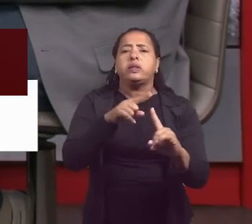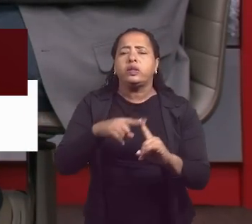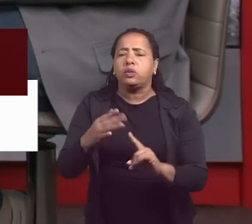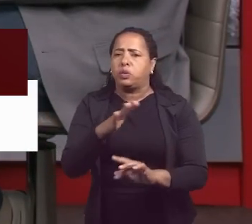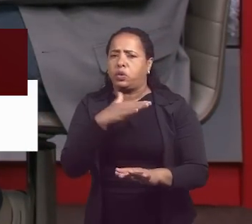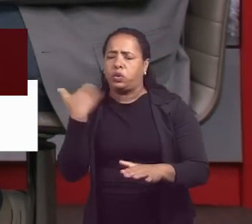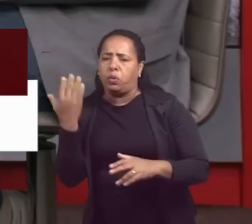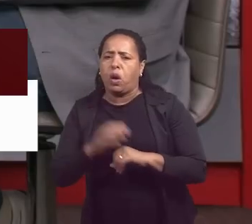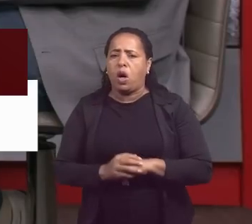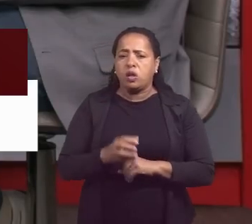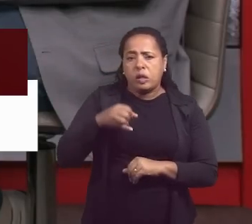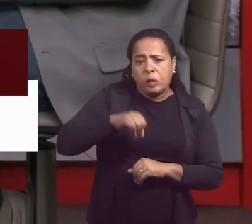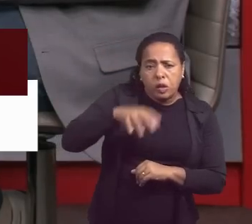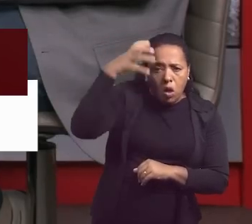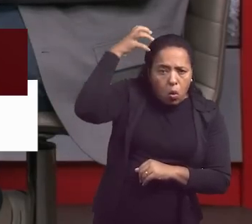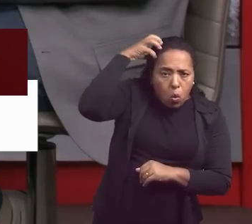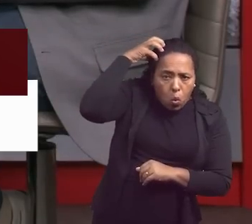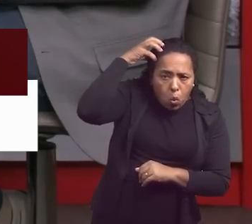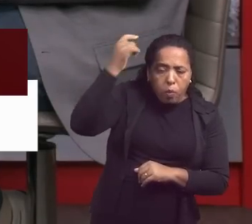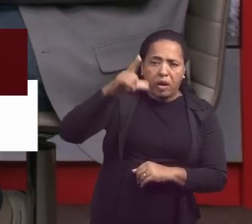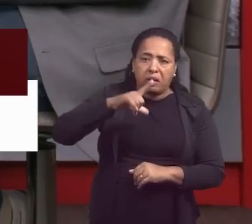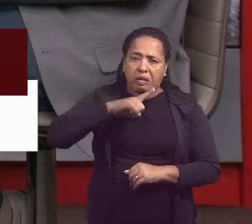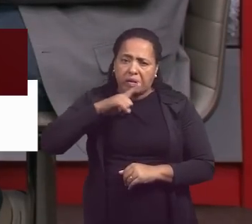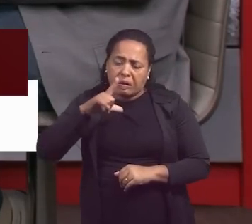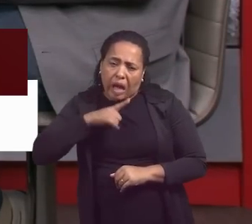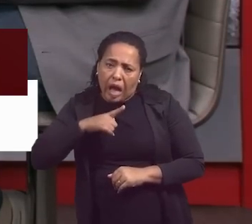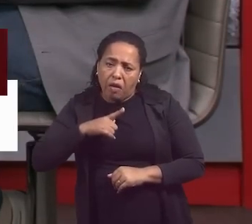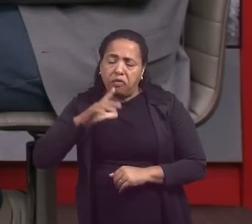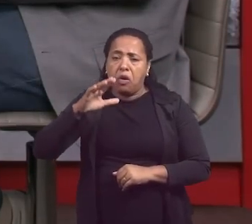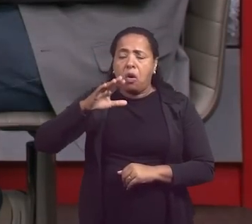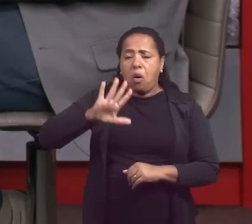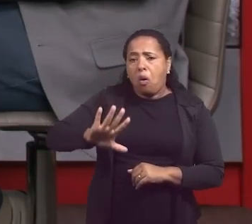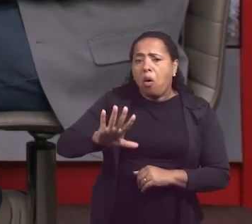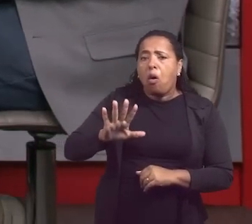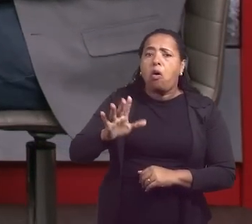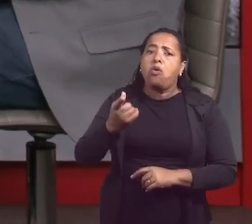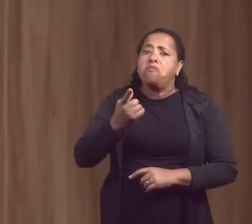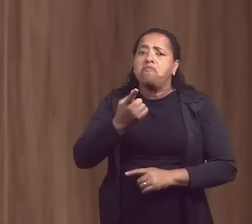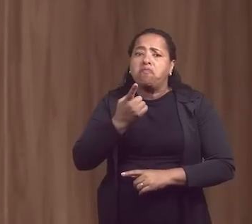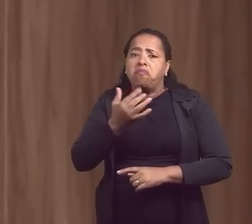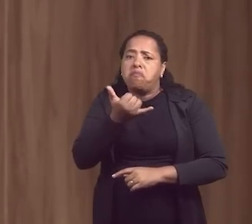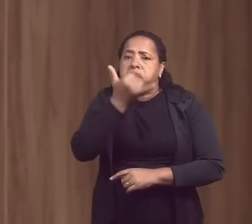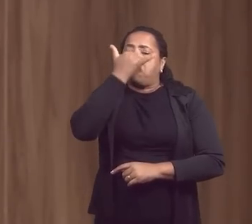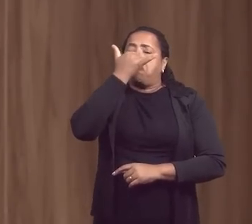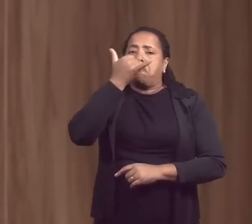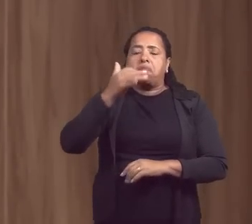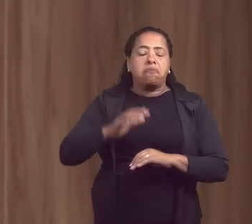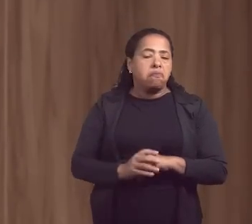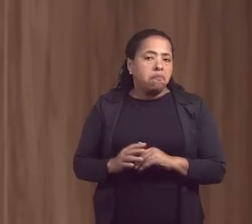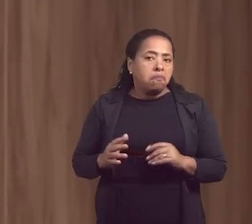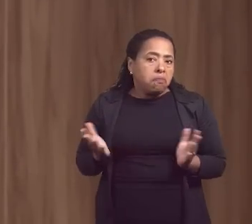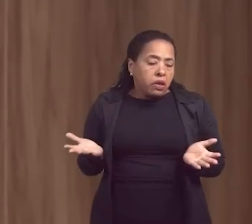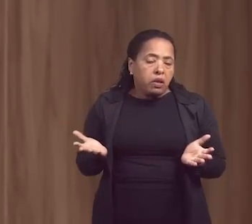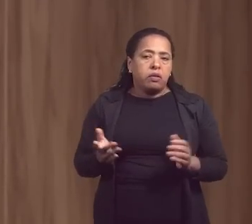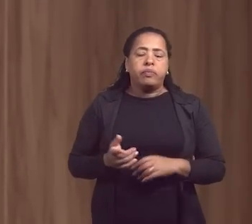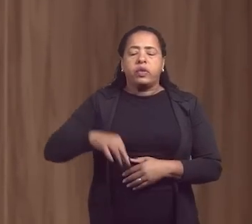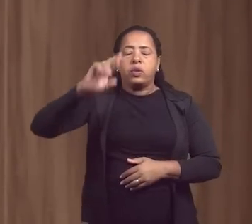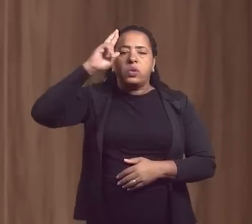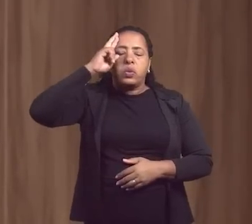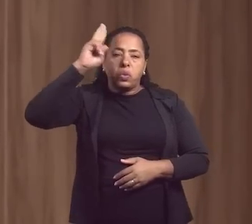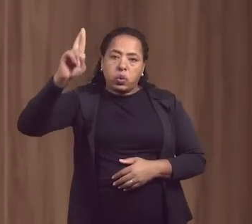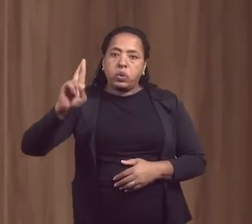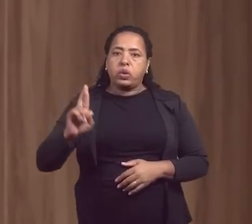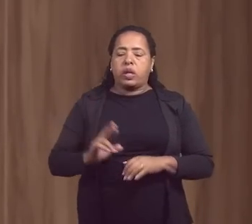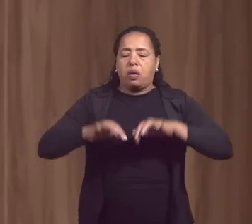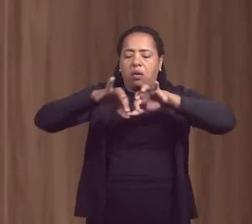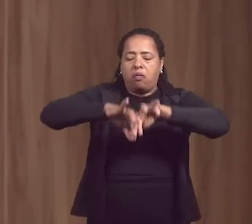Se a morte foi culposa, se foi dolosa, com intenção. O Senhor aqui, ele reparte então, no meio dos